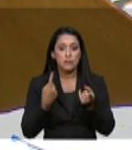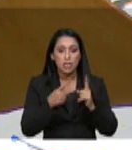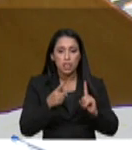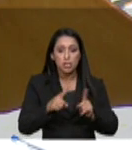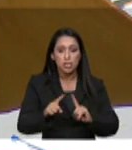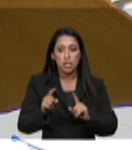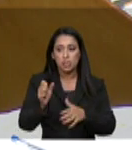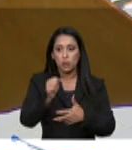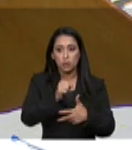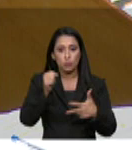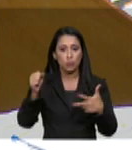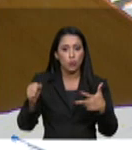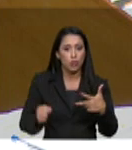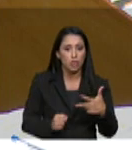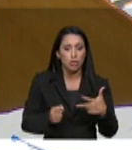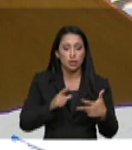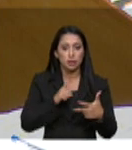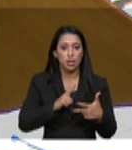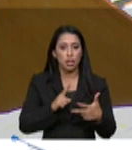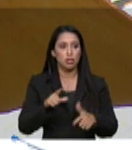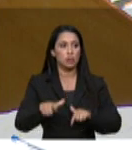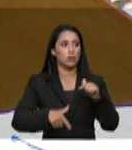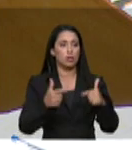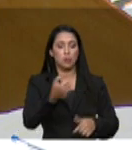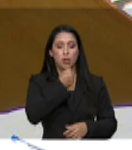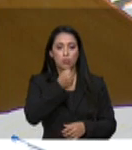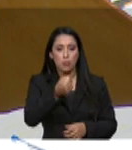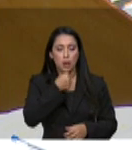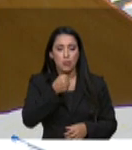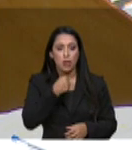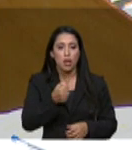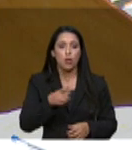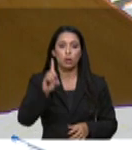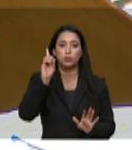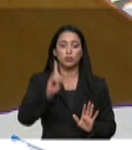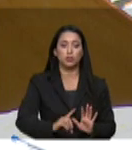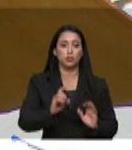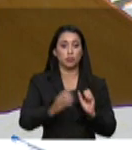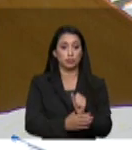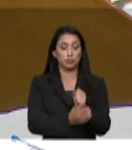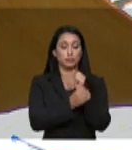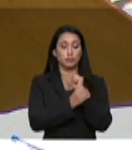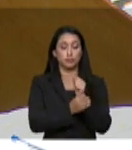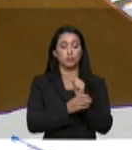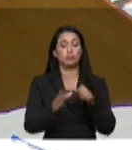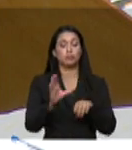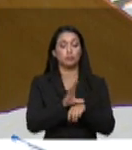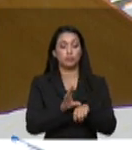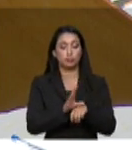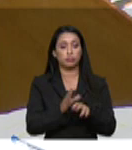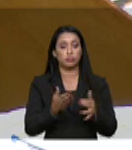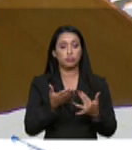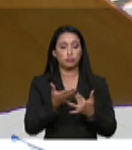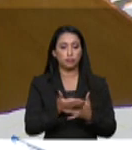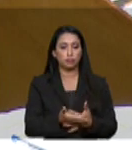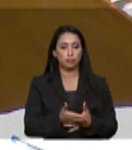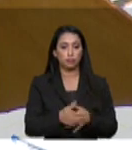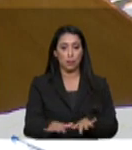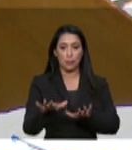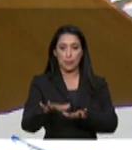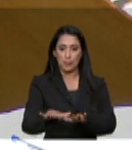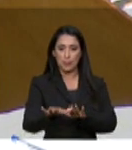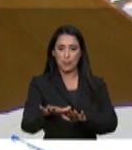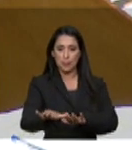crítica aos poderes funcionais nem atividade jornalística ou a reivindicação de direitos e garantias constitucionais é por meio de